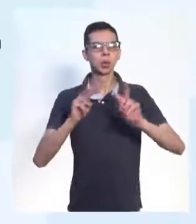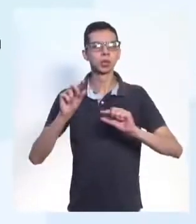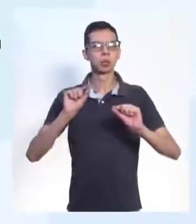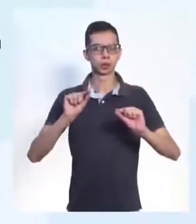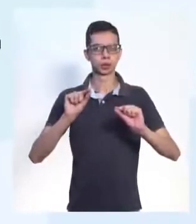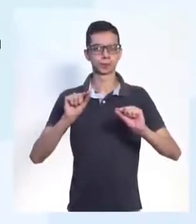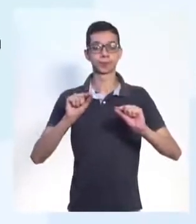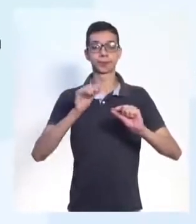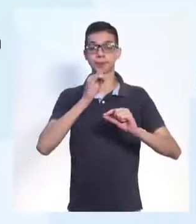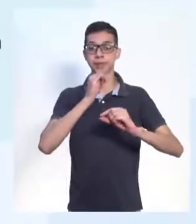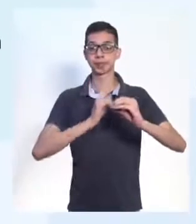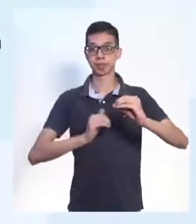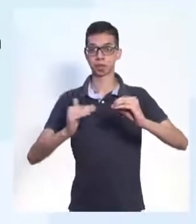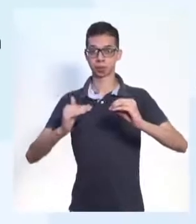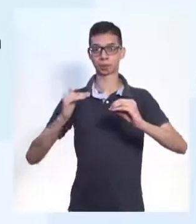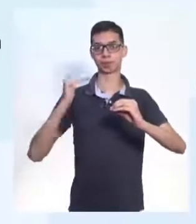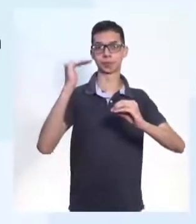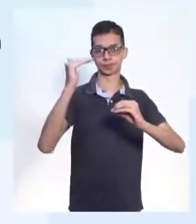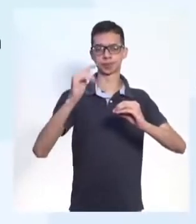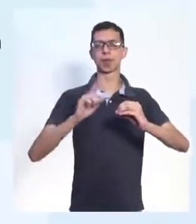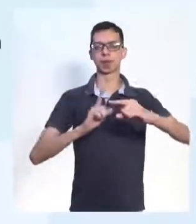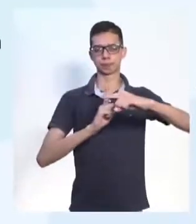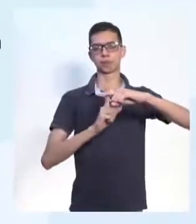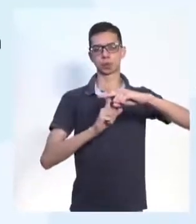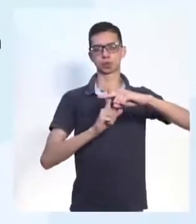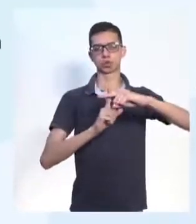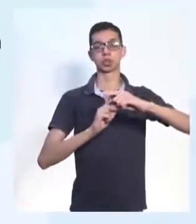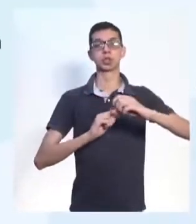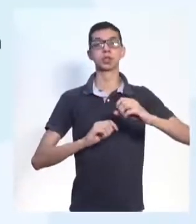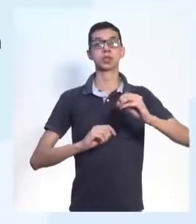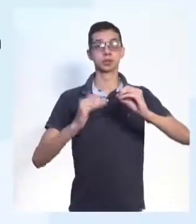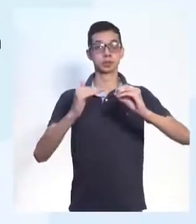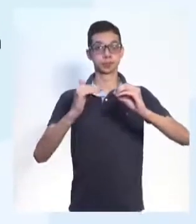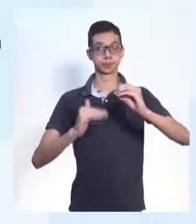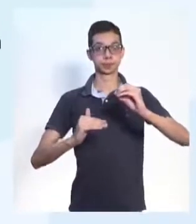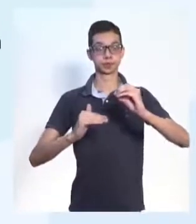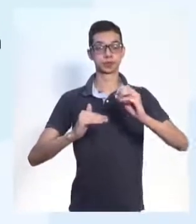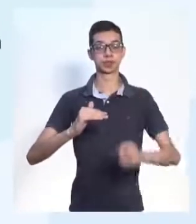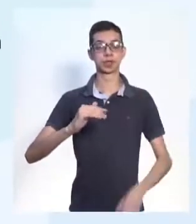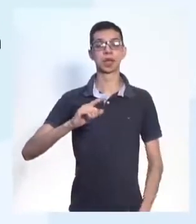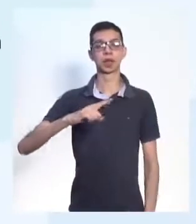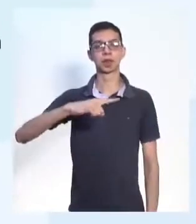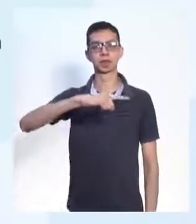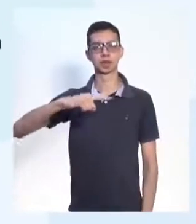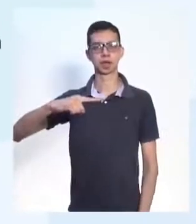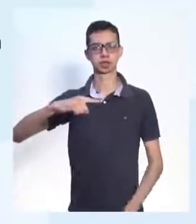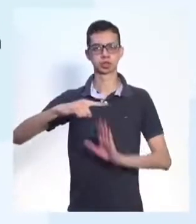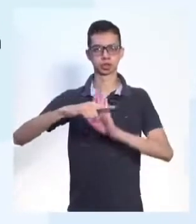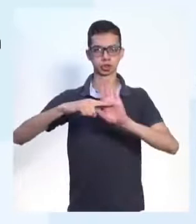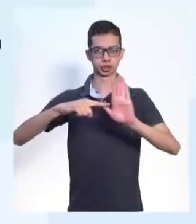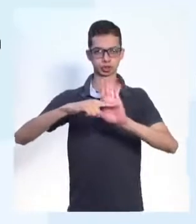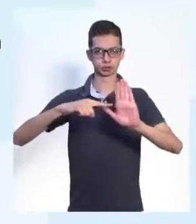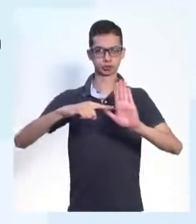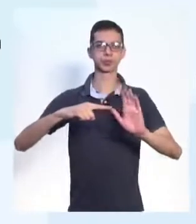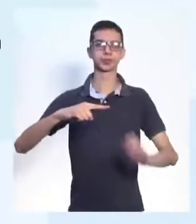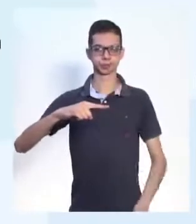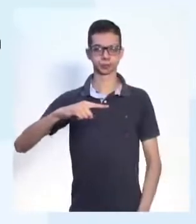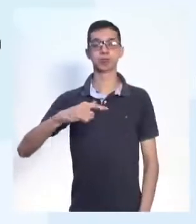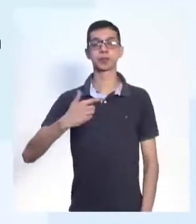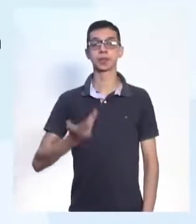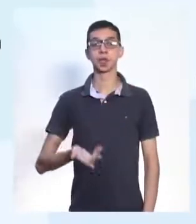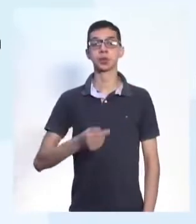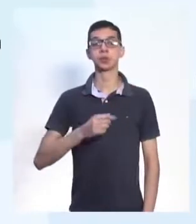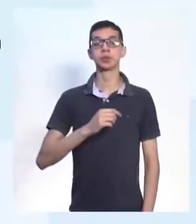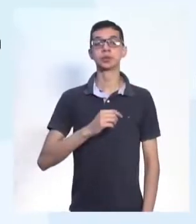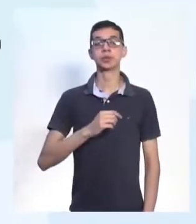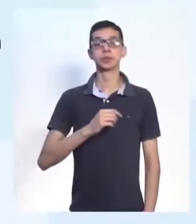cima são positivos, valores para baixo aqui são negativos. Então, numa reta numérica, aí, vamos colocar